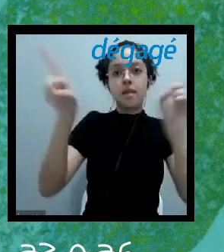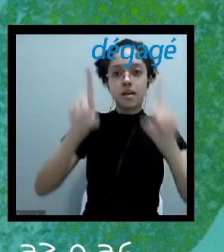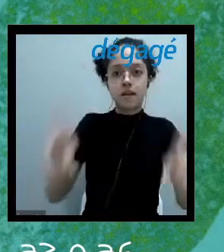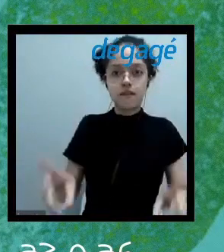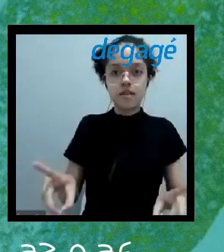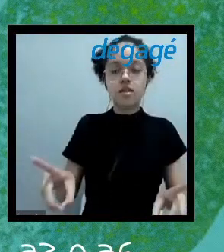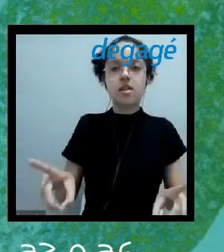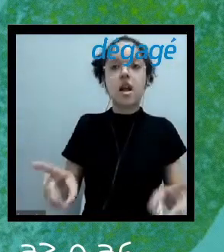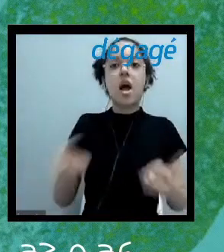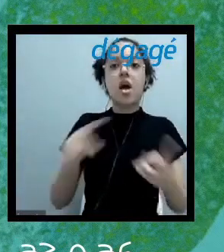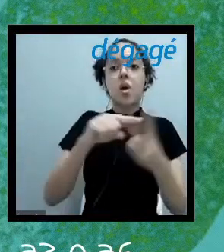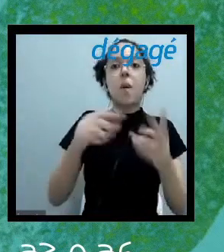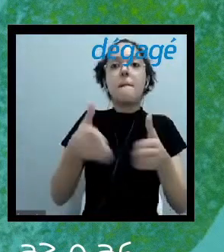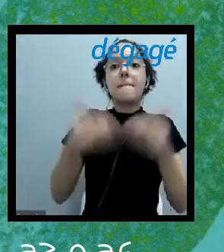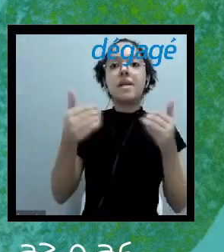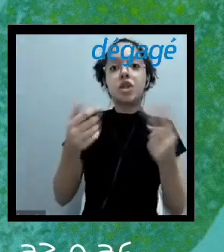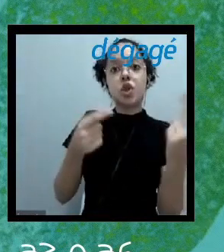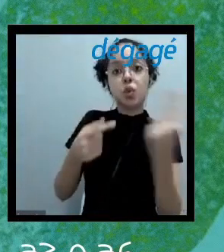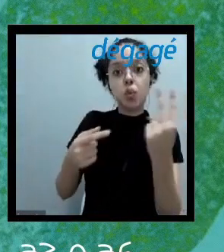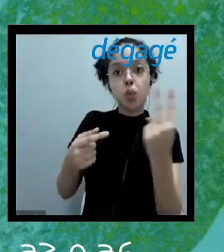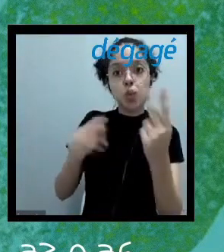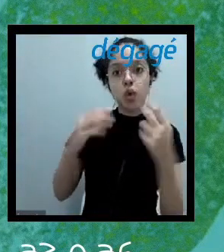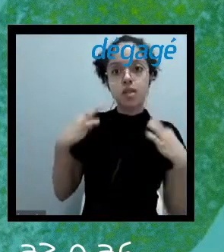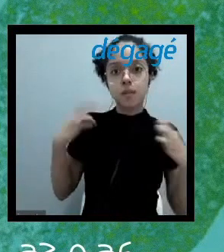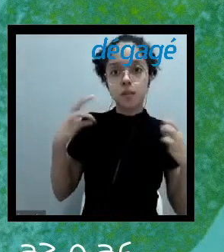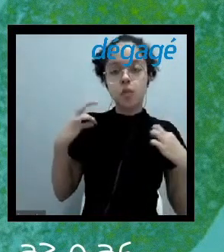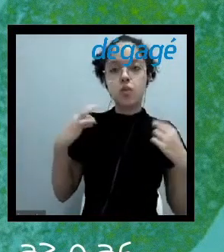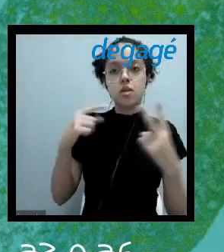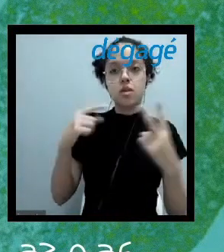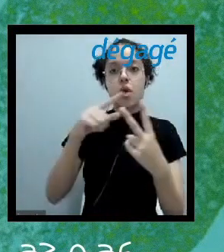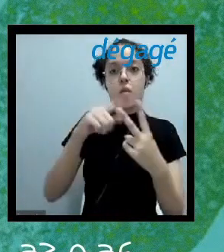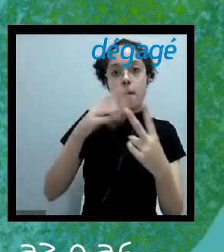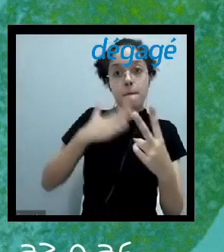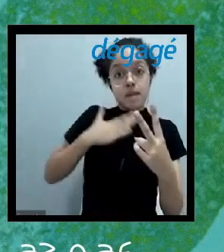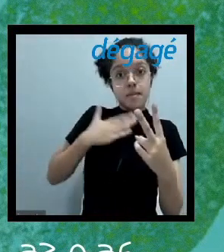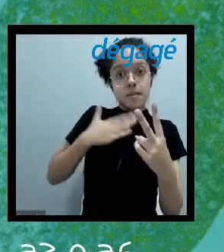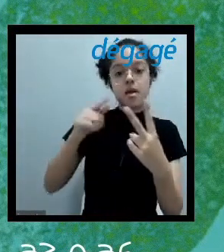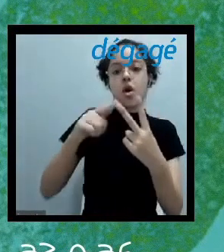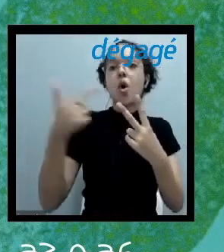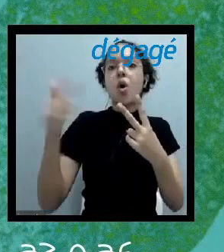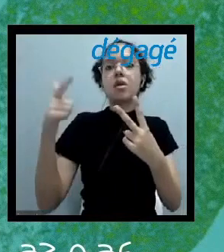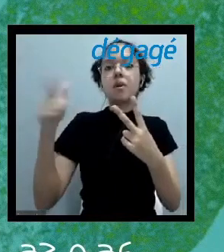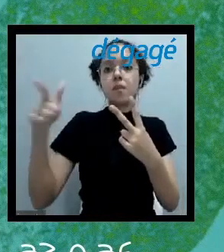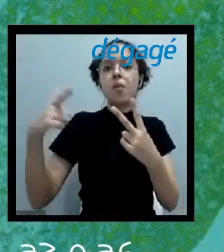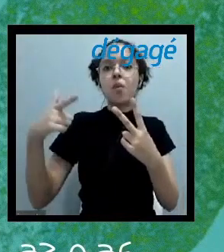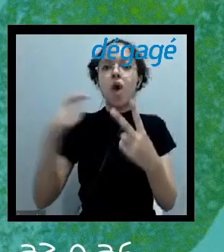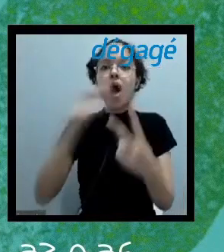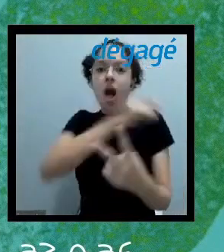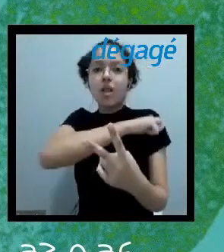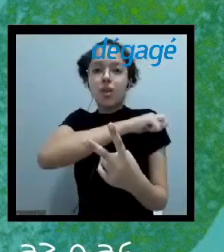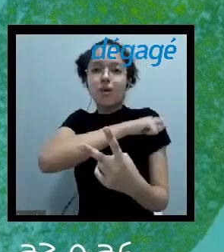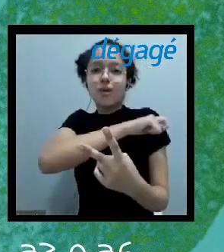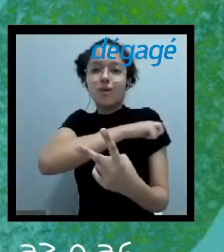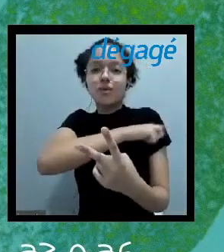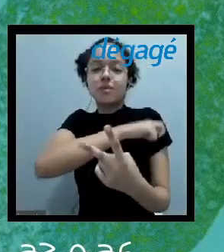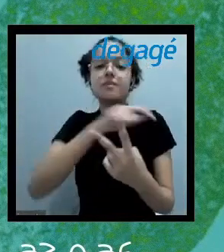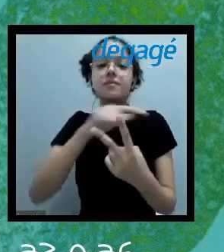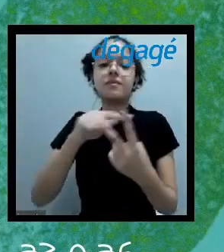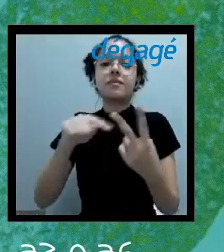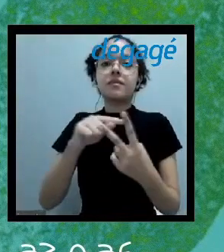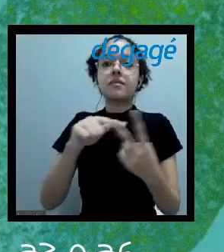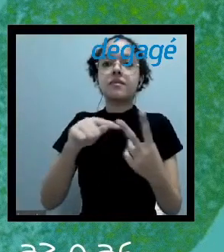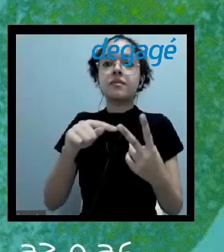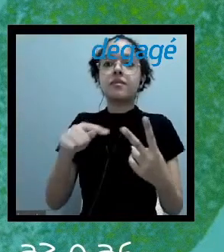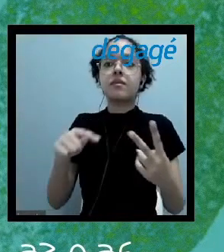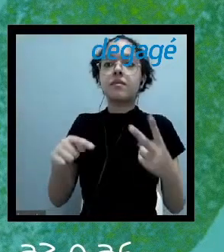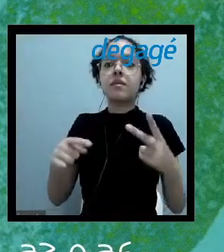tivesse bem maior, e uma para ele, que era menor. E aí, no próximo encontro, quando ele chegou, que ele falava assim, guerra de